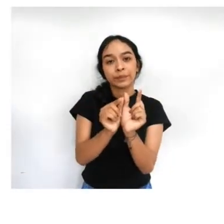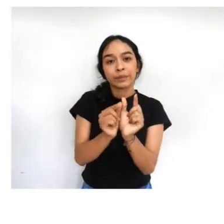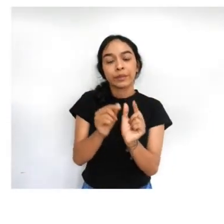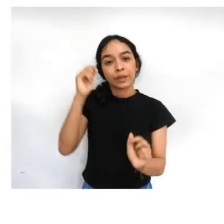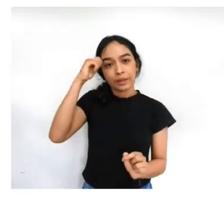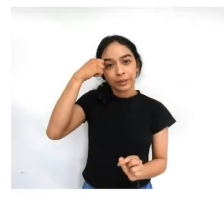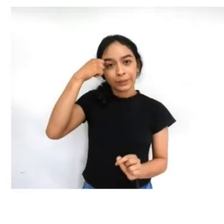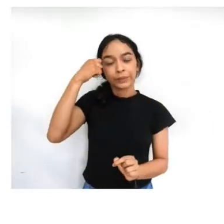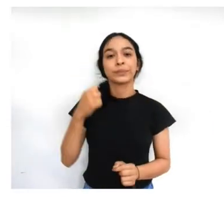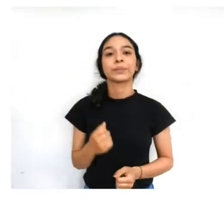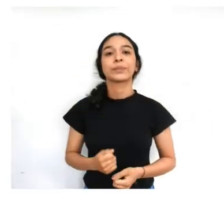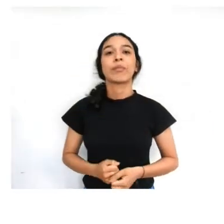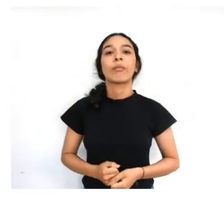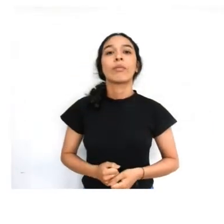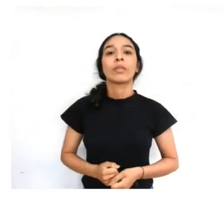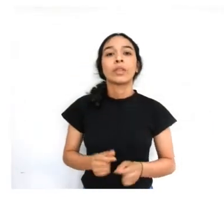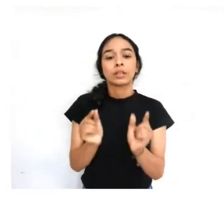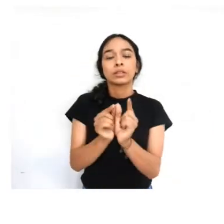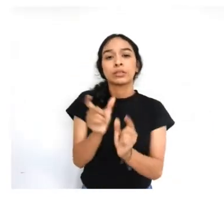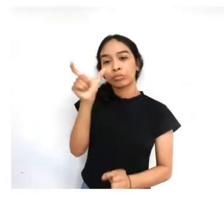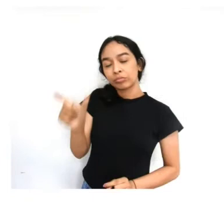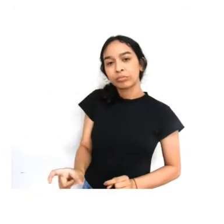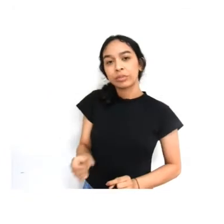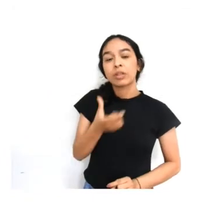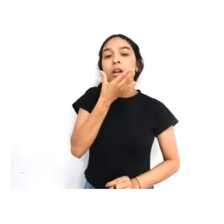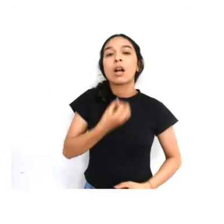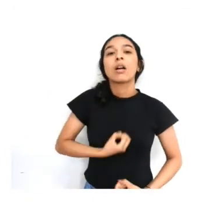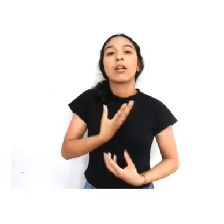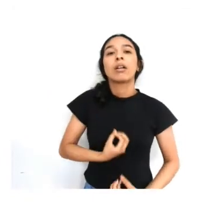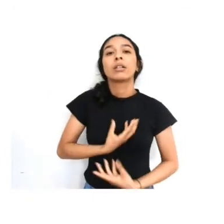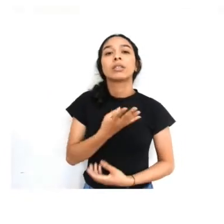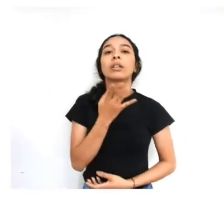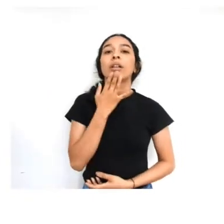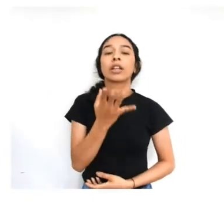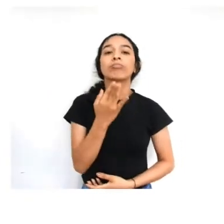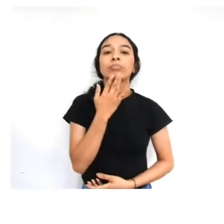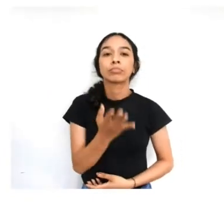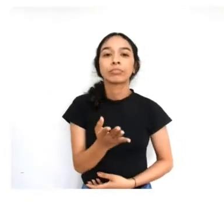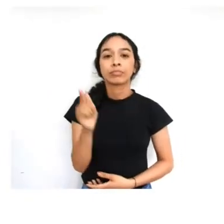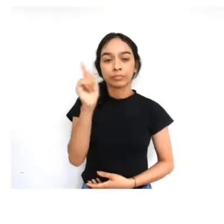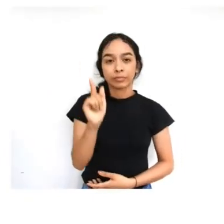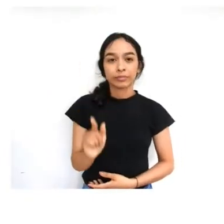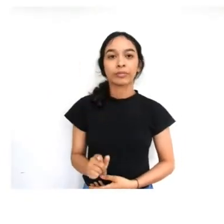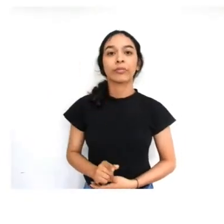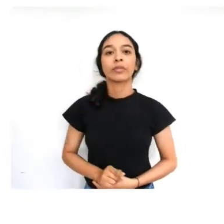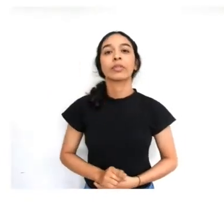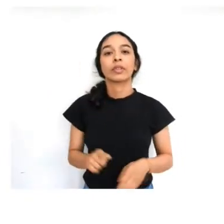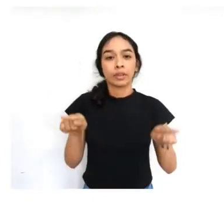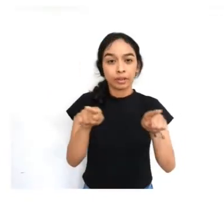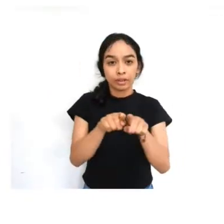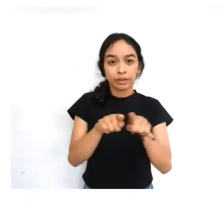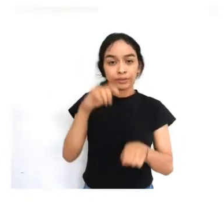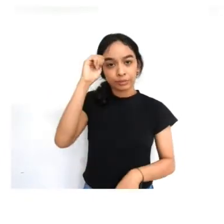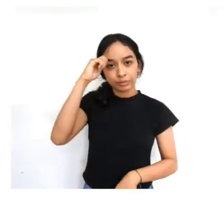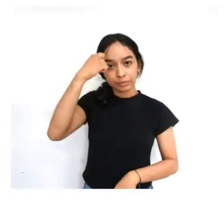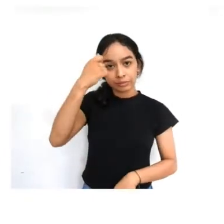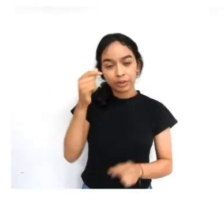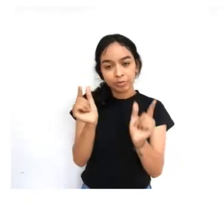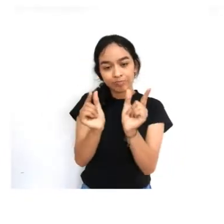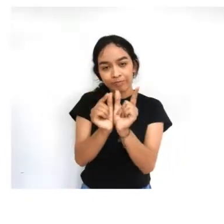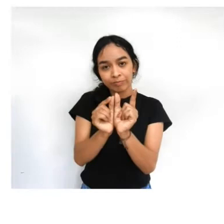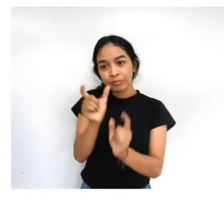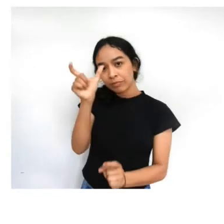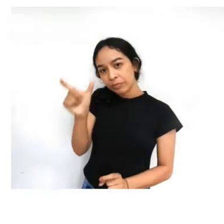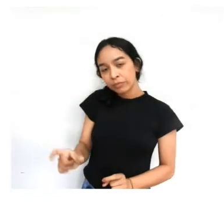de sujeito. Poetan está em azul e deixei em negrito a